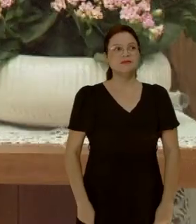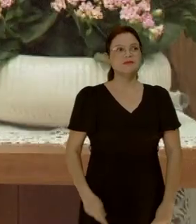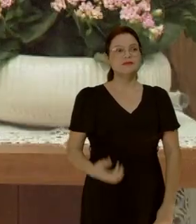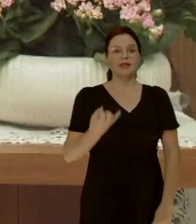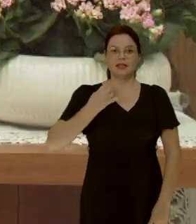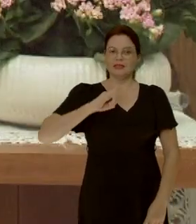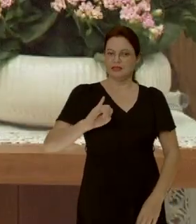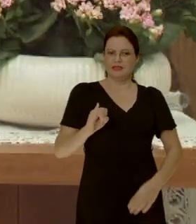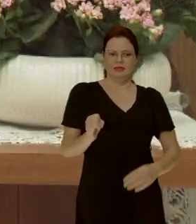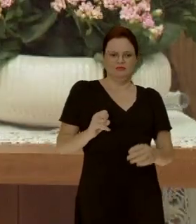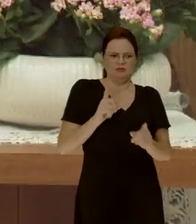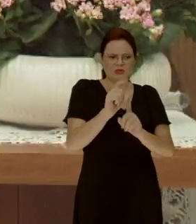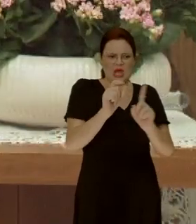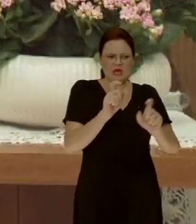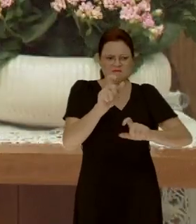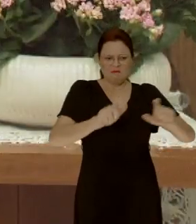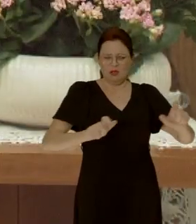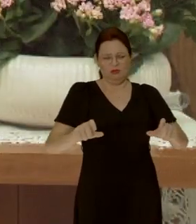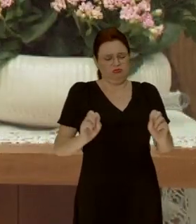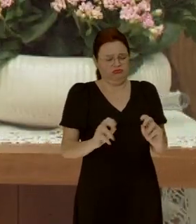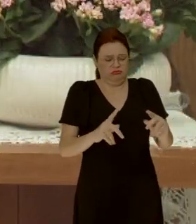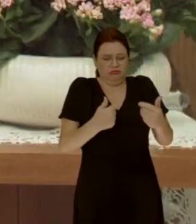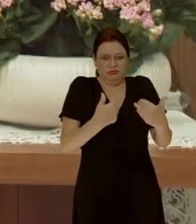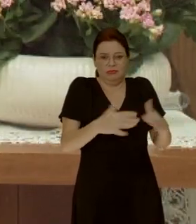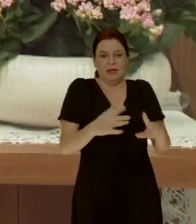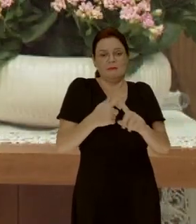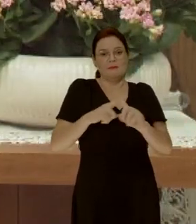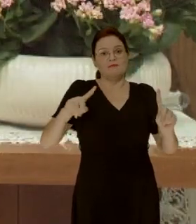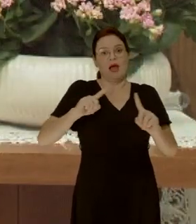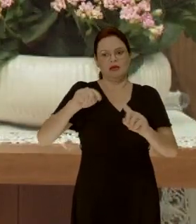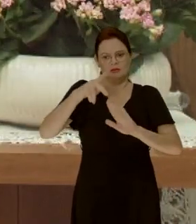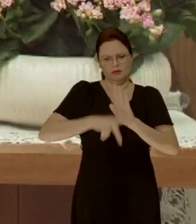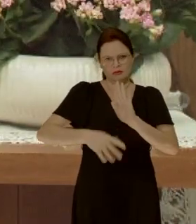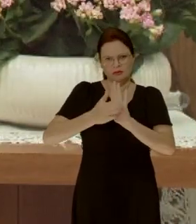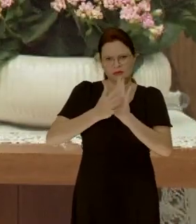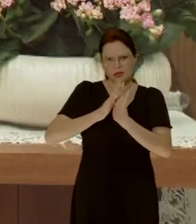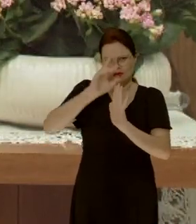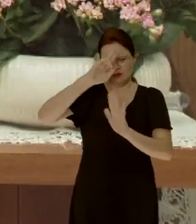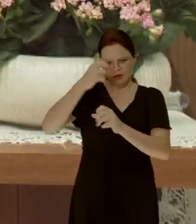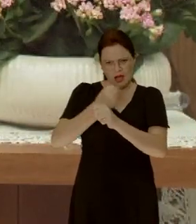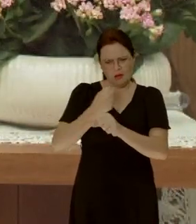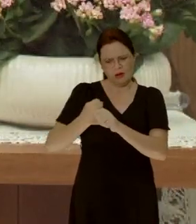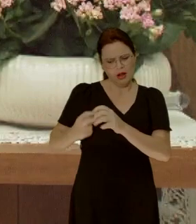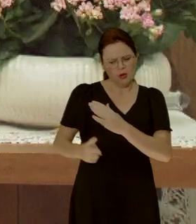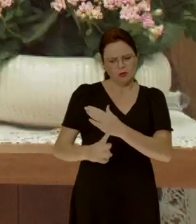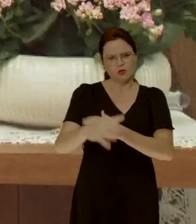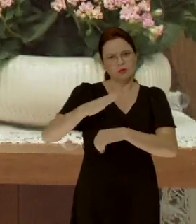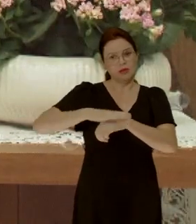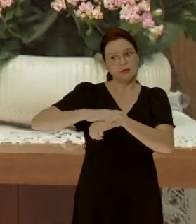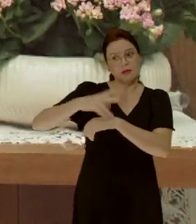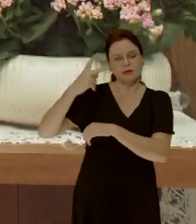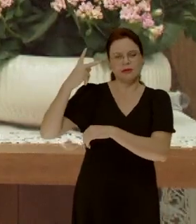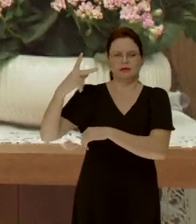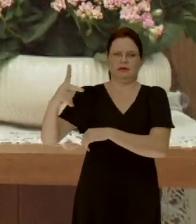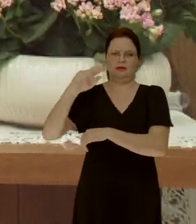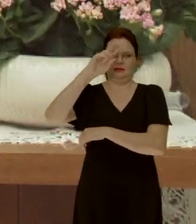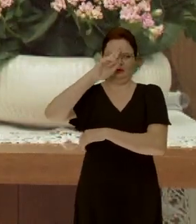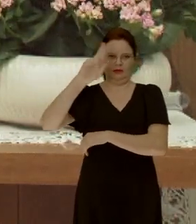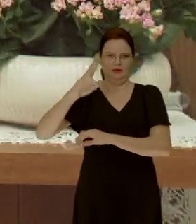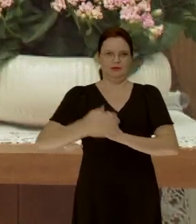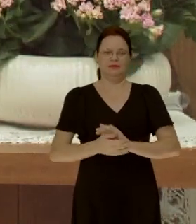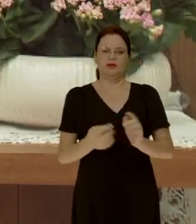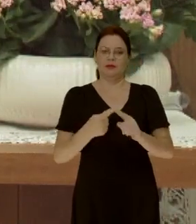diferença não. Porque a obra vai continuar, porque é a obra do Espírito. Então o momento agora é